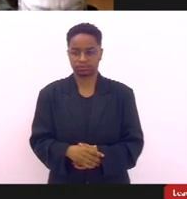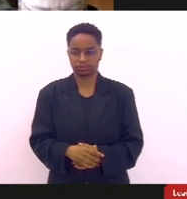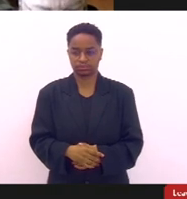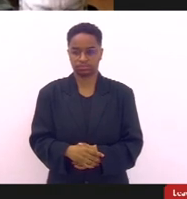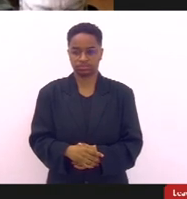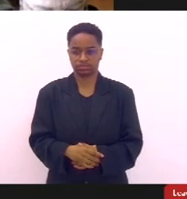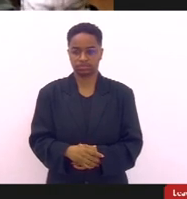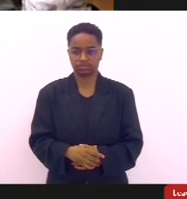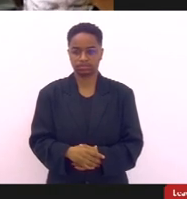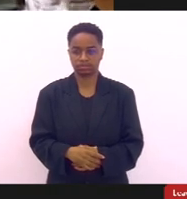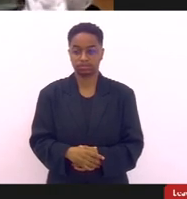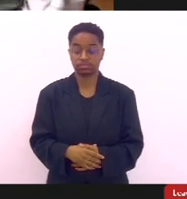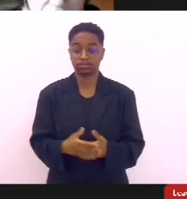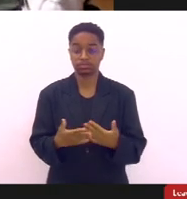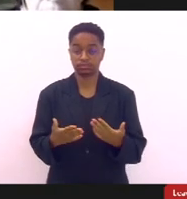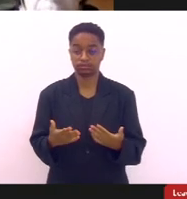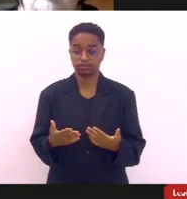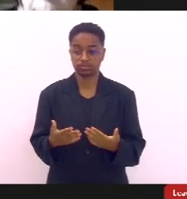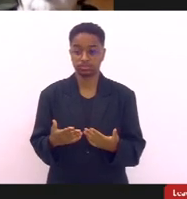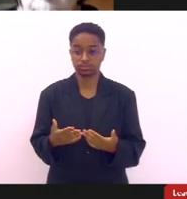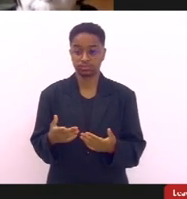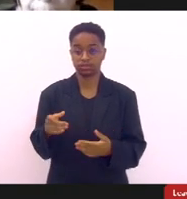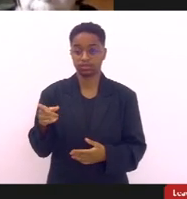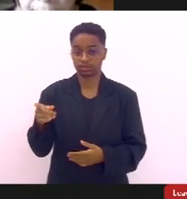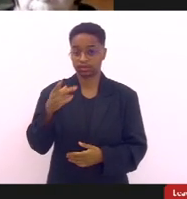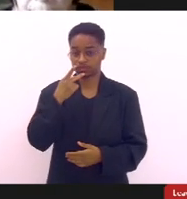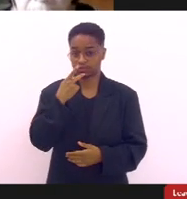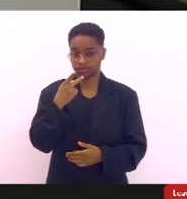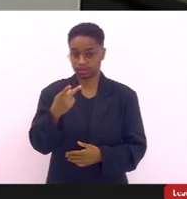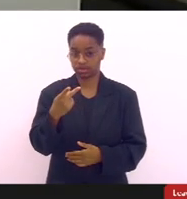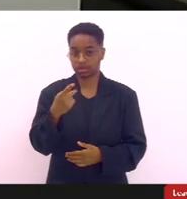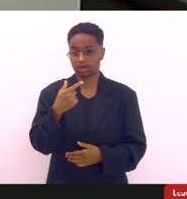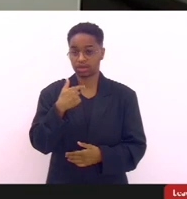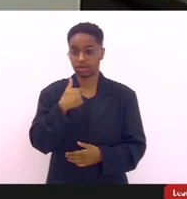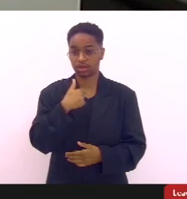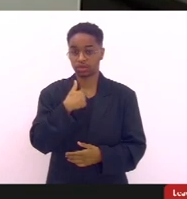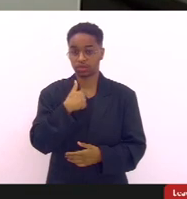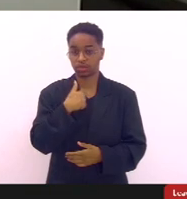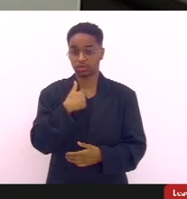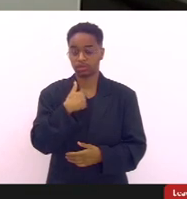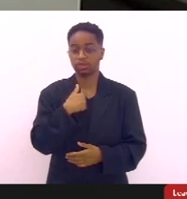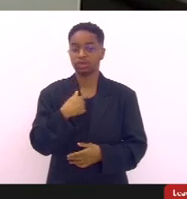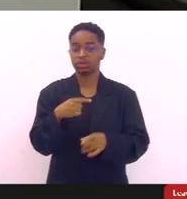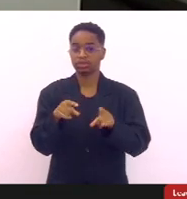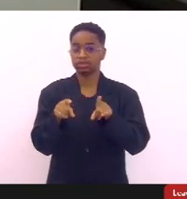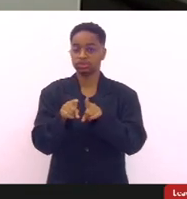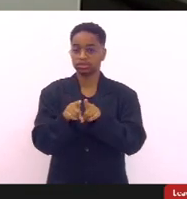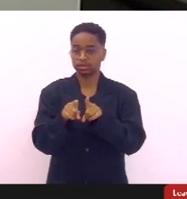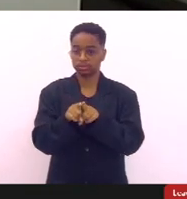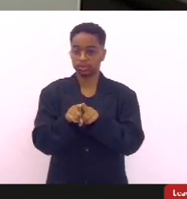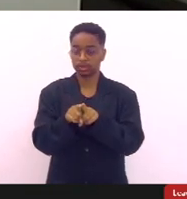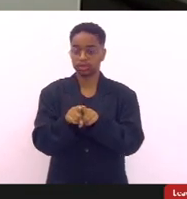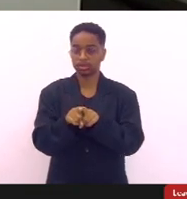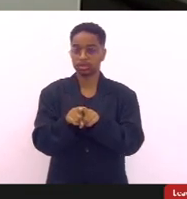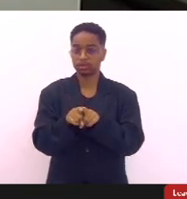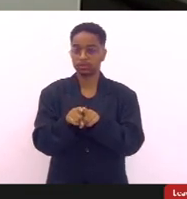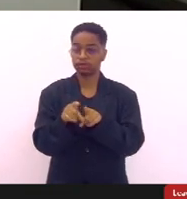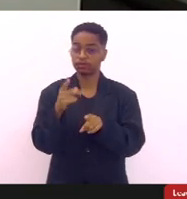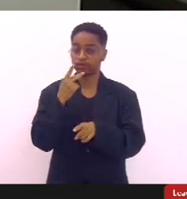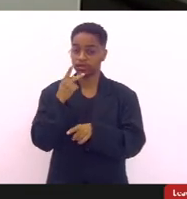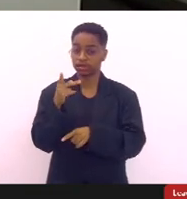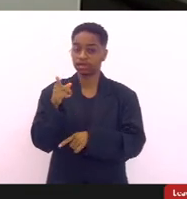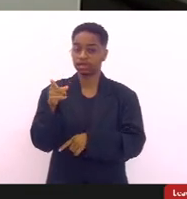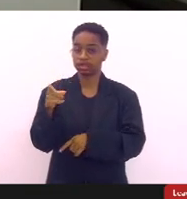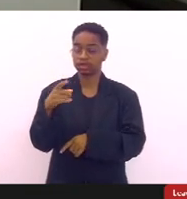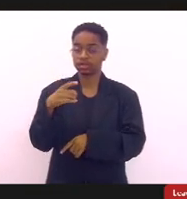Deputado Gaspar, na linha do que o senhor está colocando, só fazer aqui uma saudação efusiva e dizer que ele faz falta